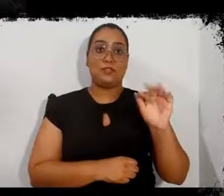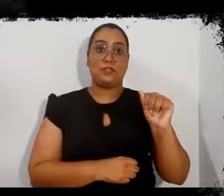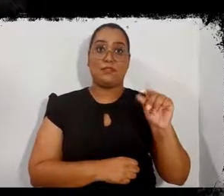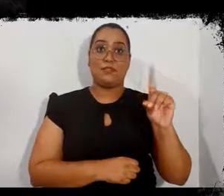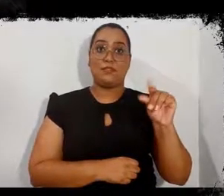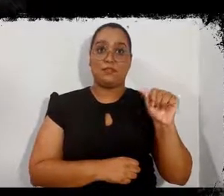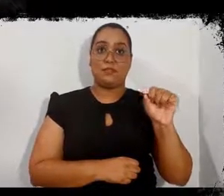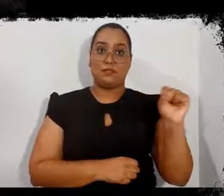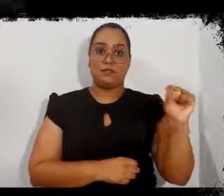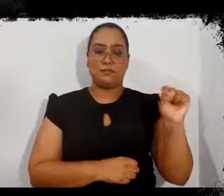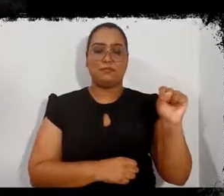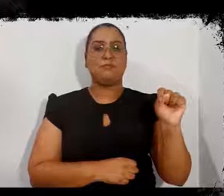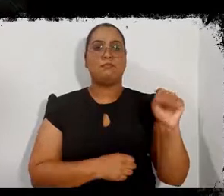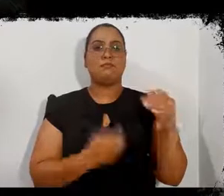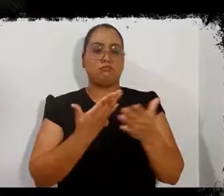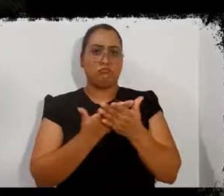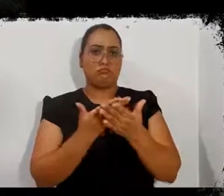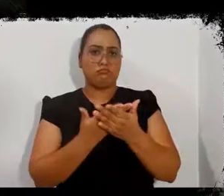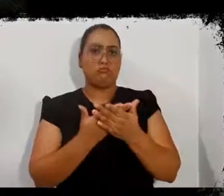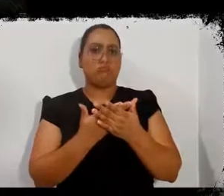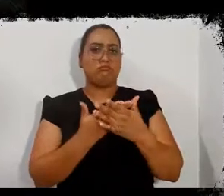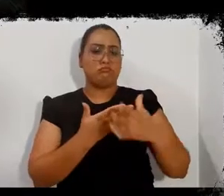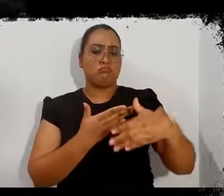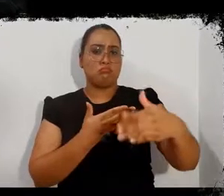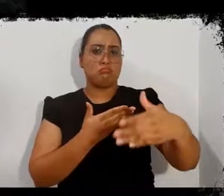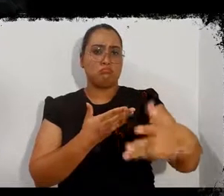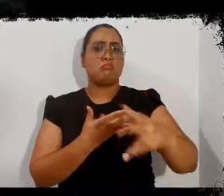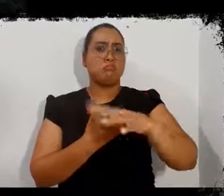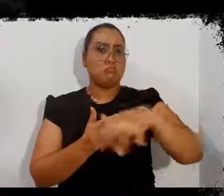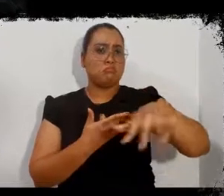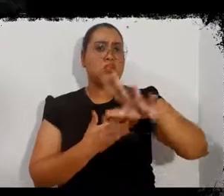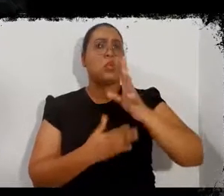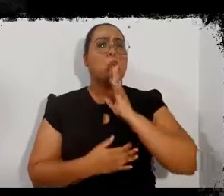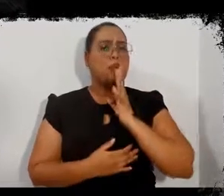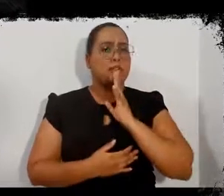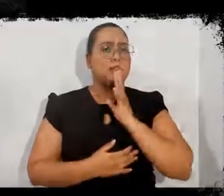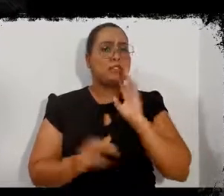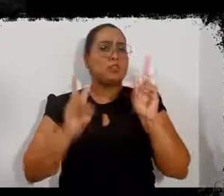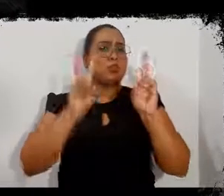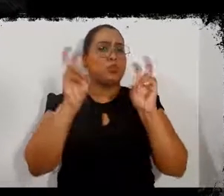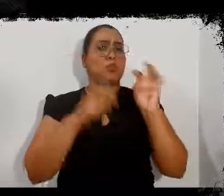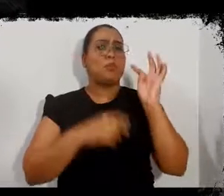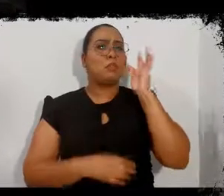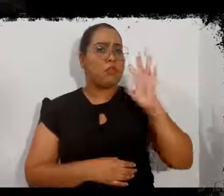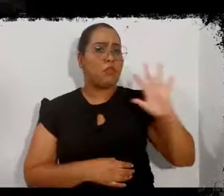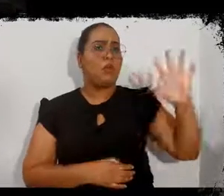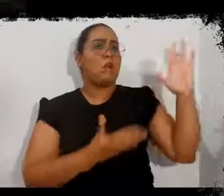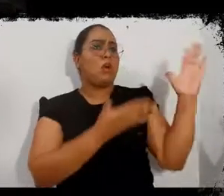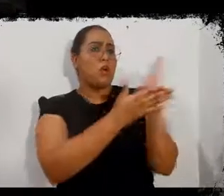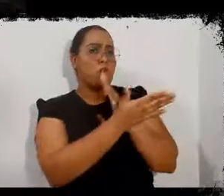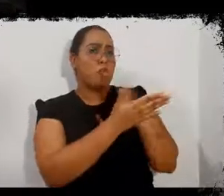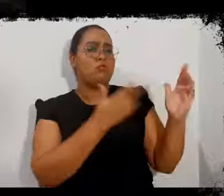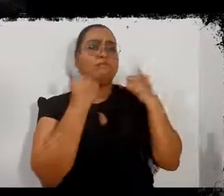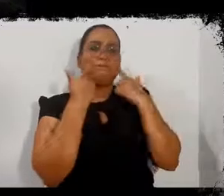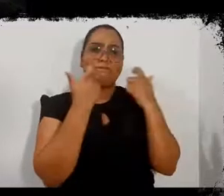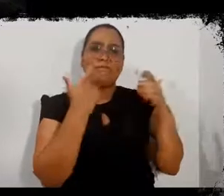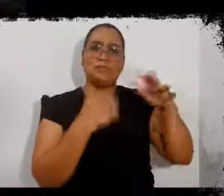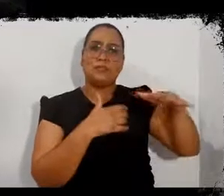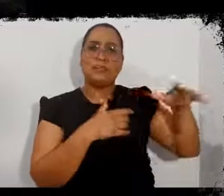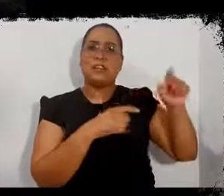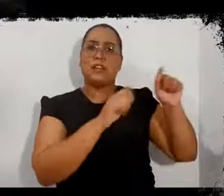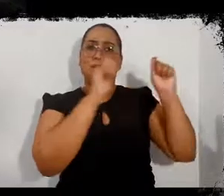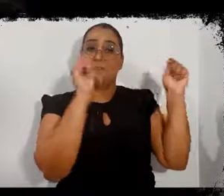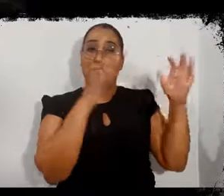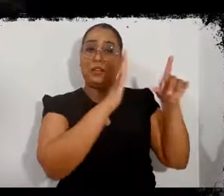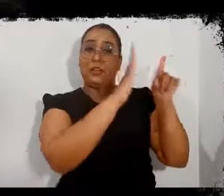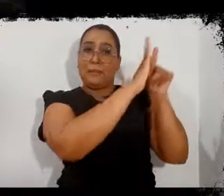aulas, conheceremos alguns dos teóricos que se interessaram pelos contos de fadas e pesquisaram esses